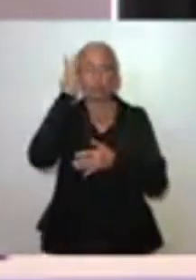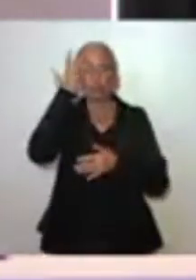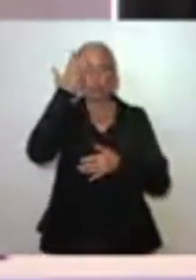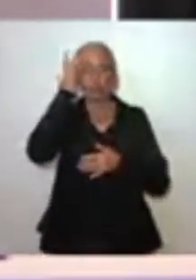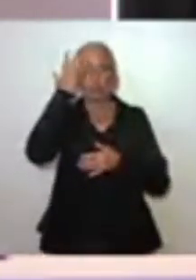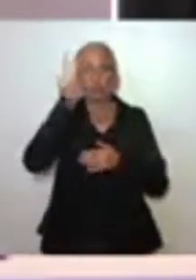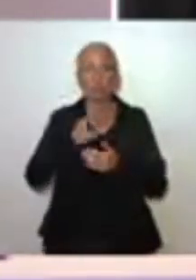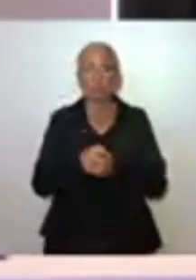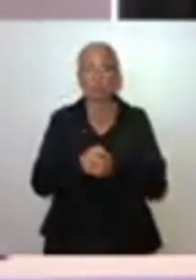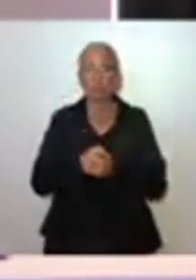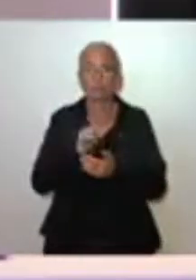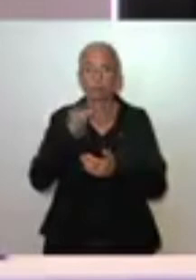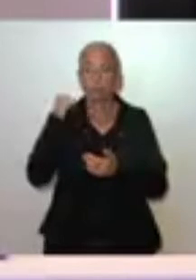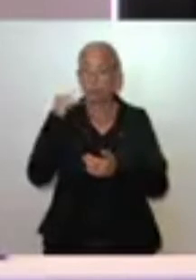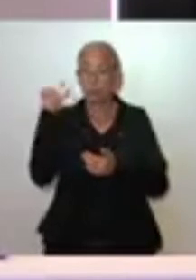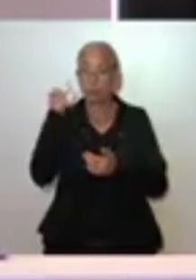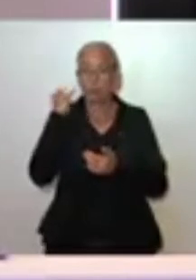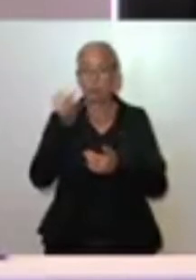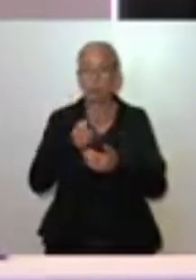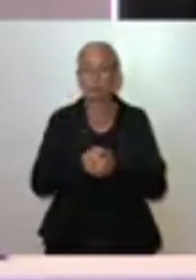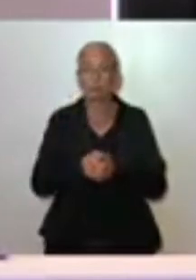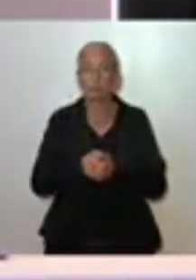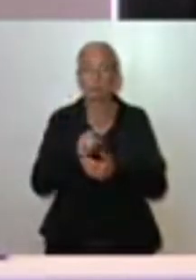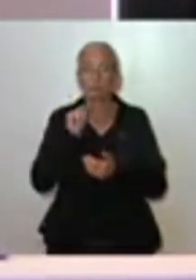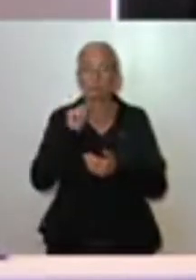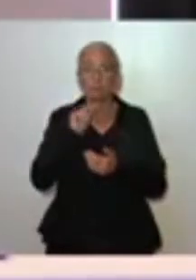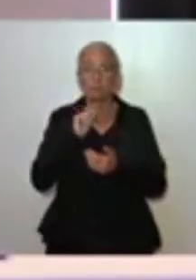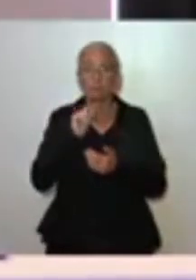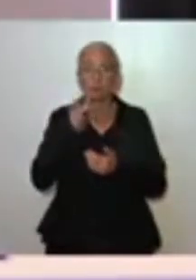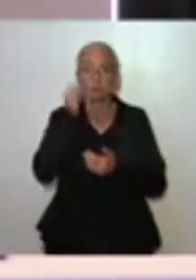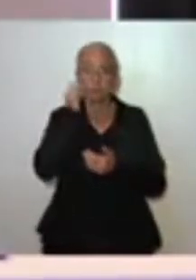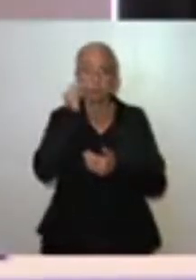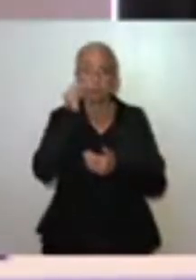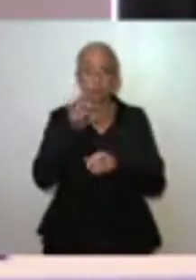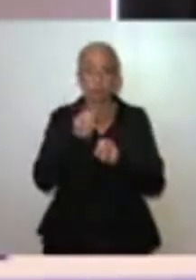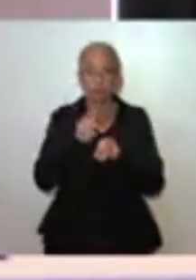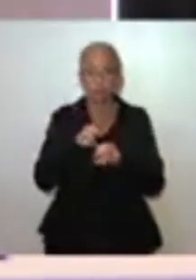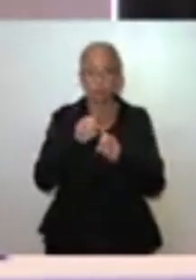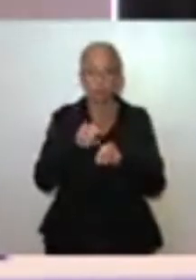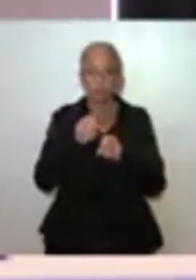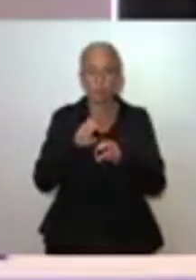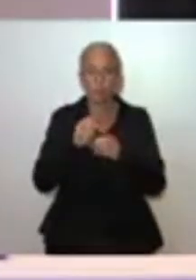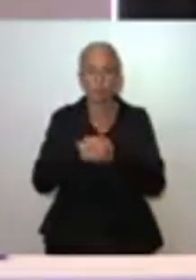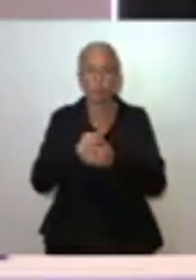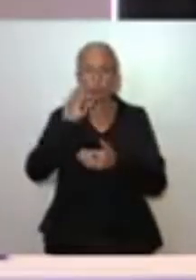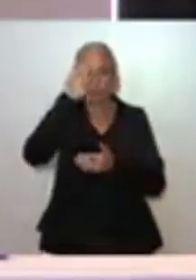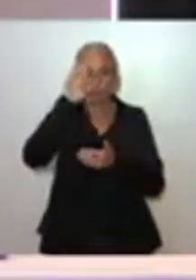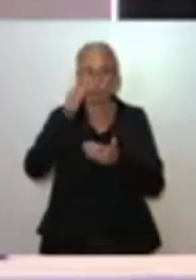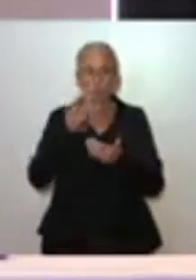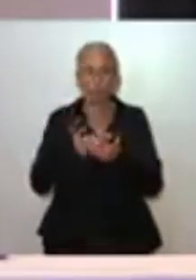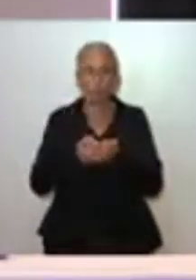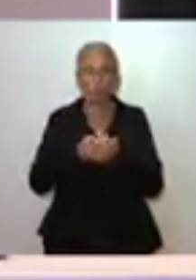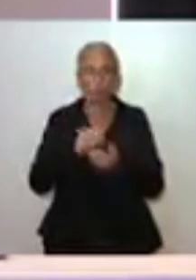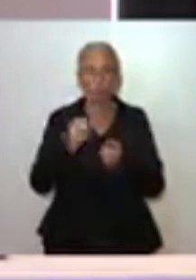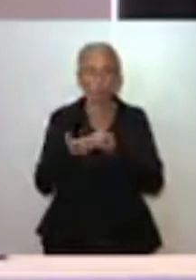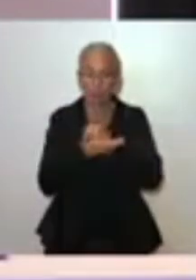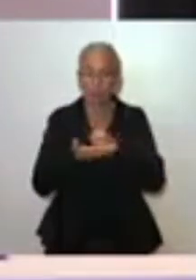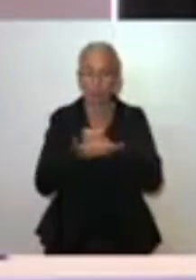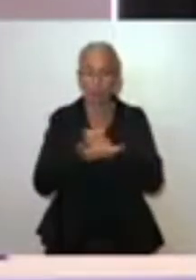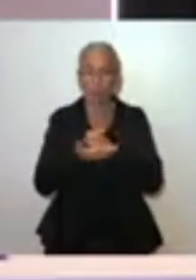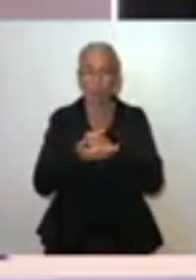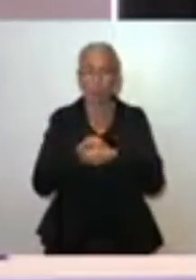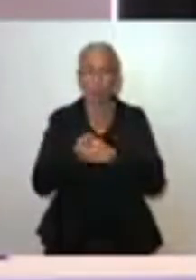e detalhe eu de fato me interesso pela educação antes da educação pública e texto sobre educação básica os